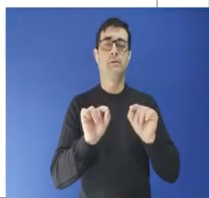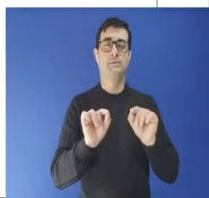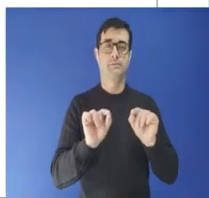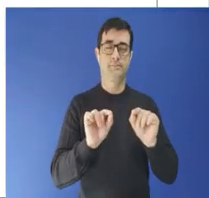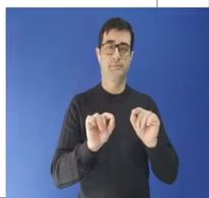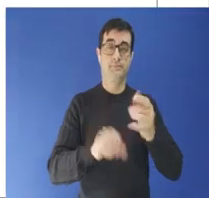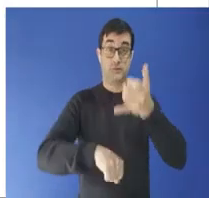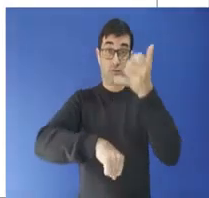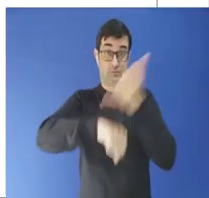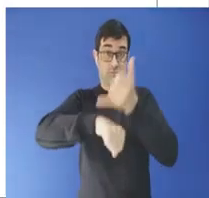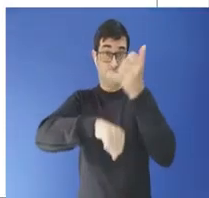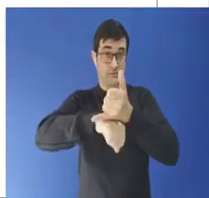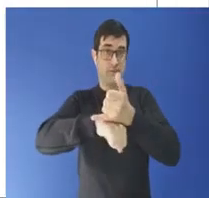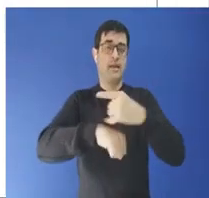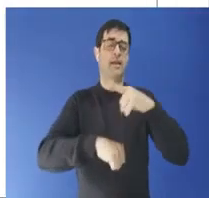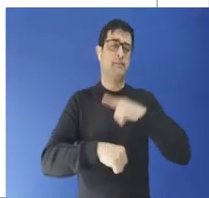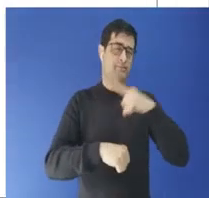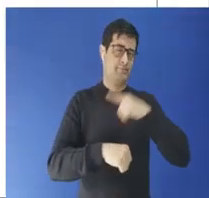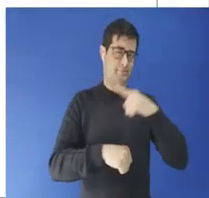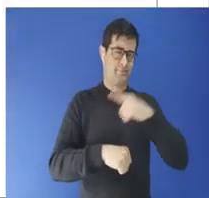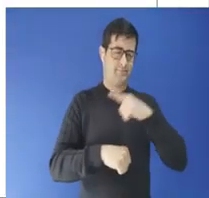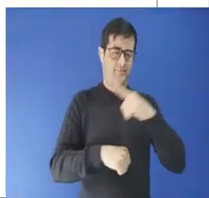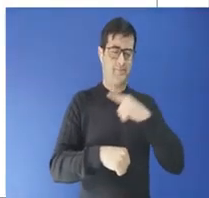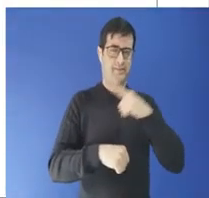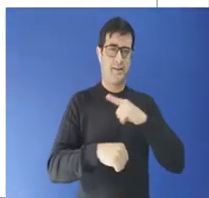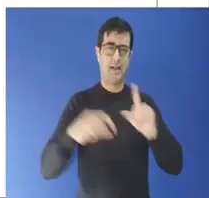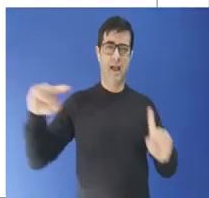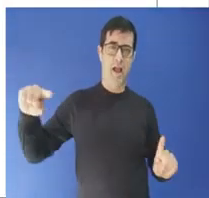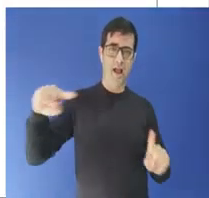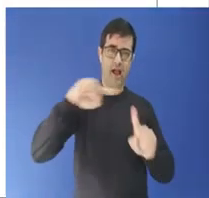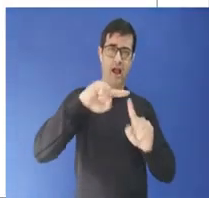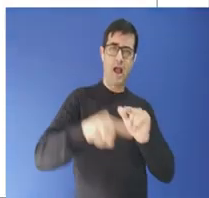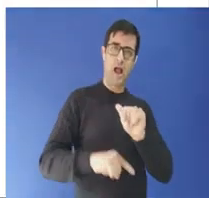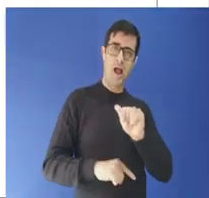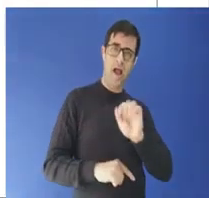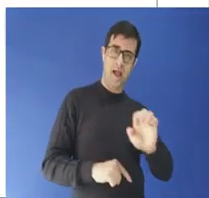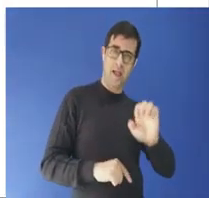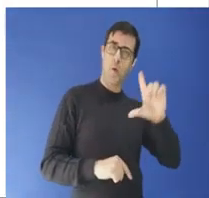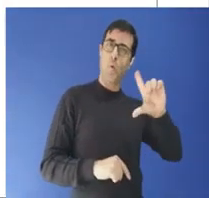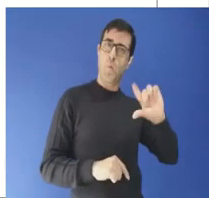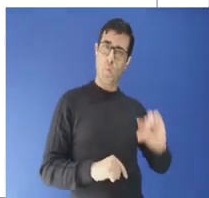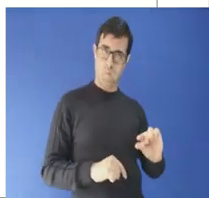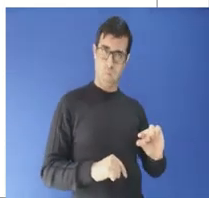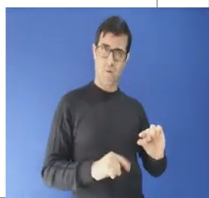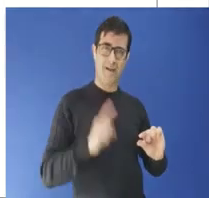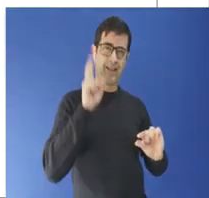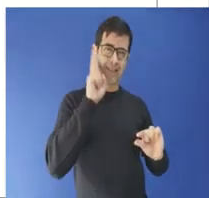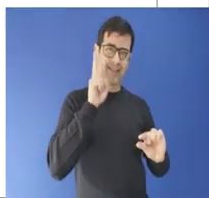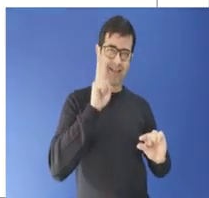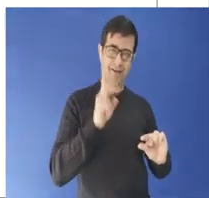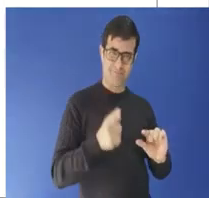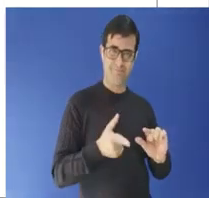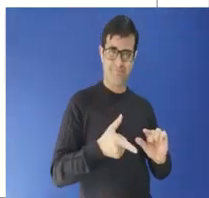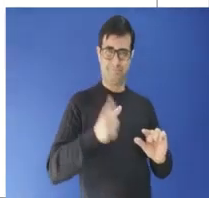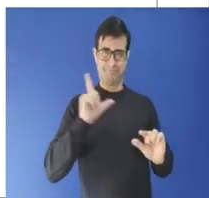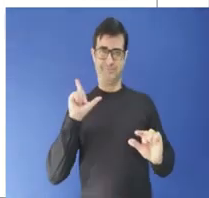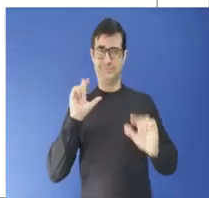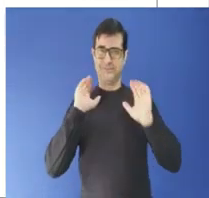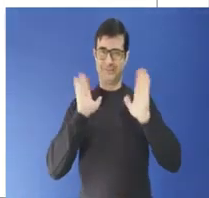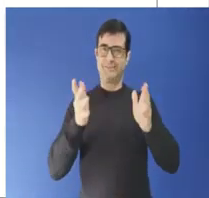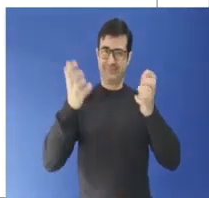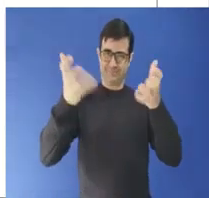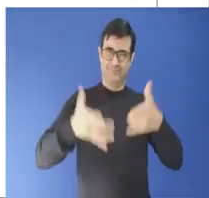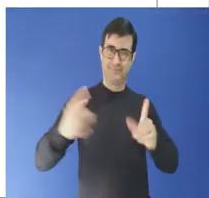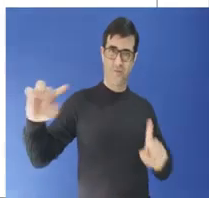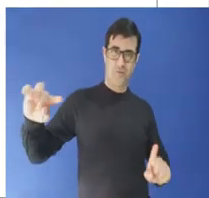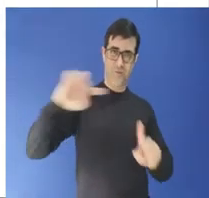seguinte: os metais, eles têm baixa afinidade eletrônica. Então, do módulo anterior, o que a gente viu